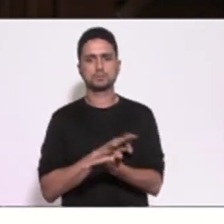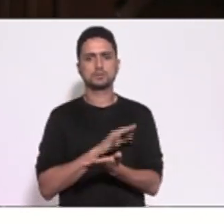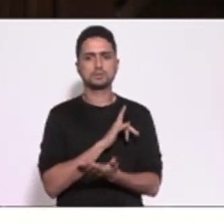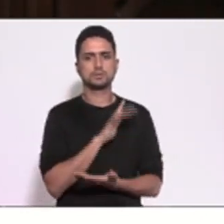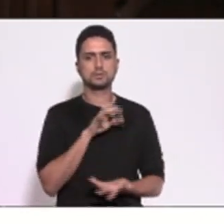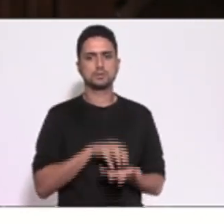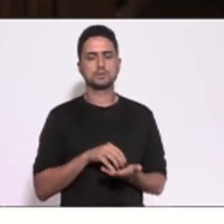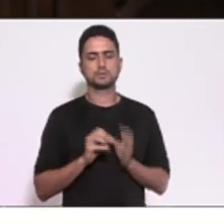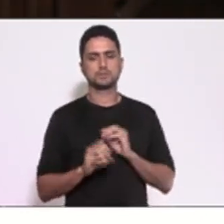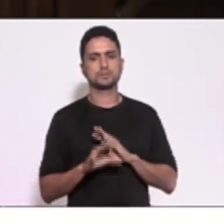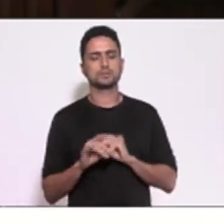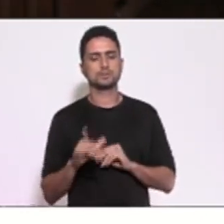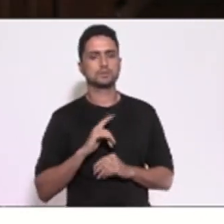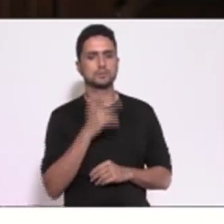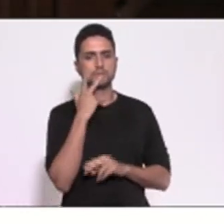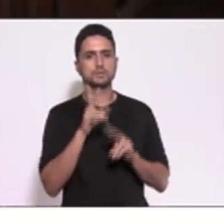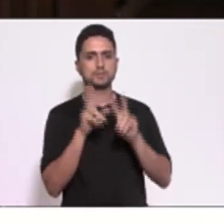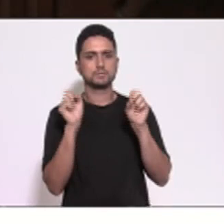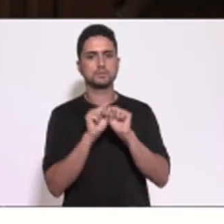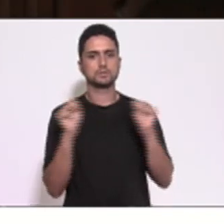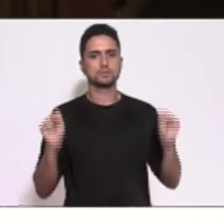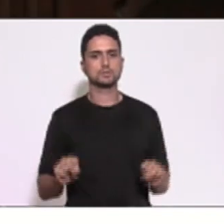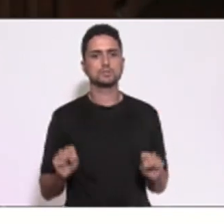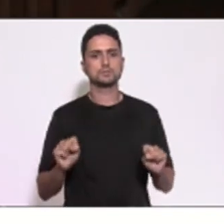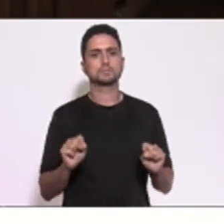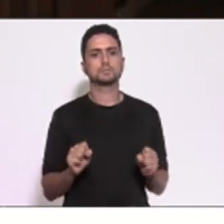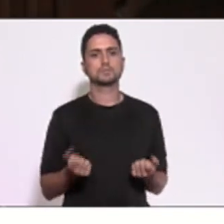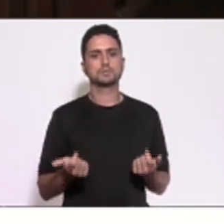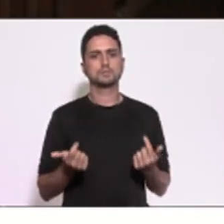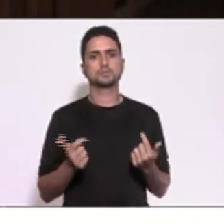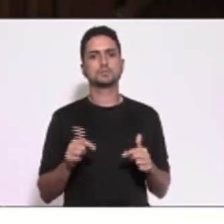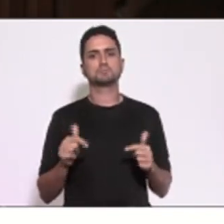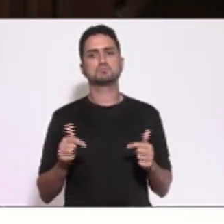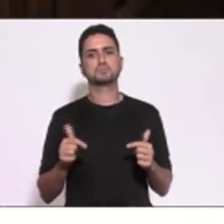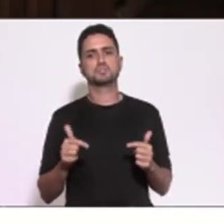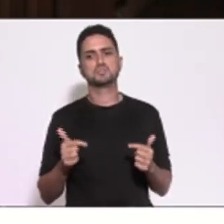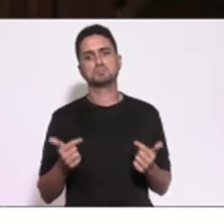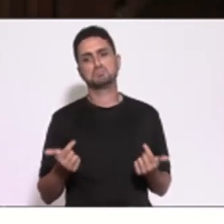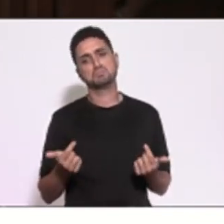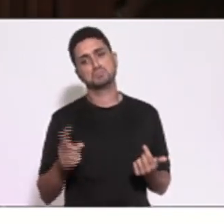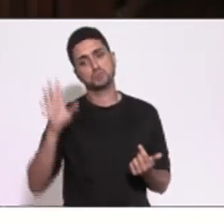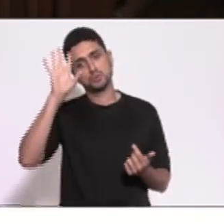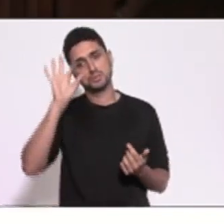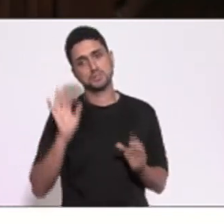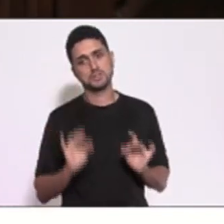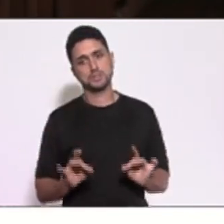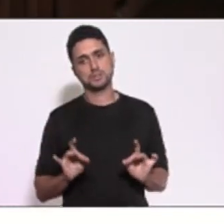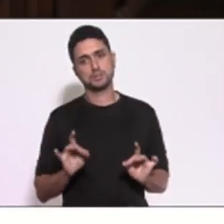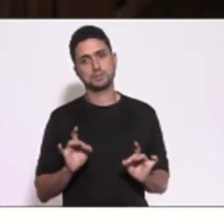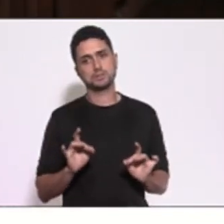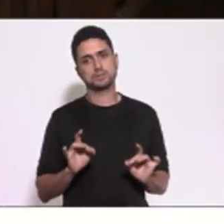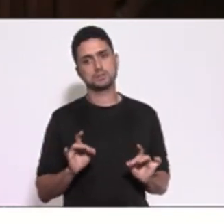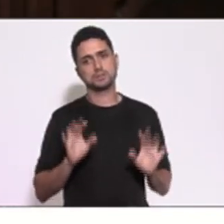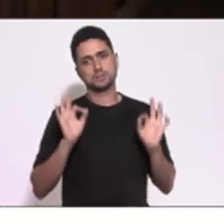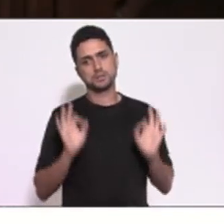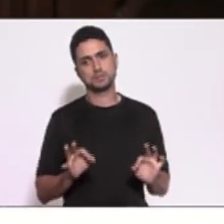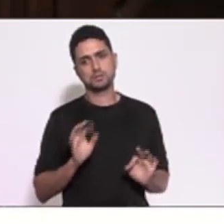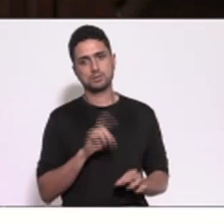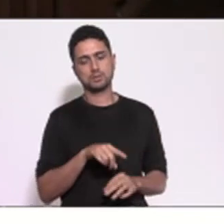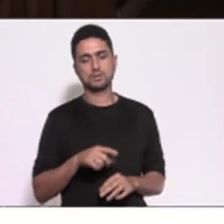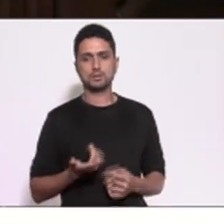se apresenta como Sistema 100, que não se sabe bem se é propriamente uma instituição de ensino.